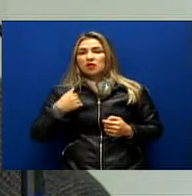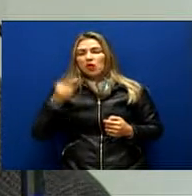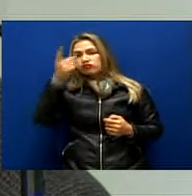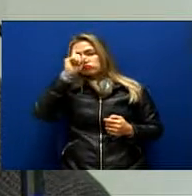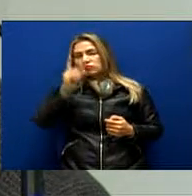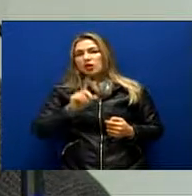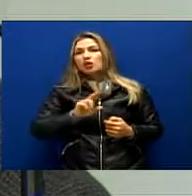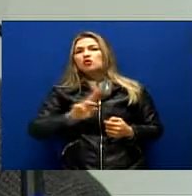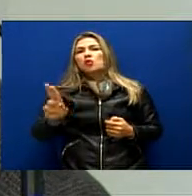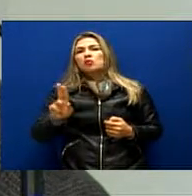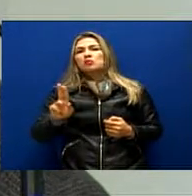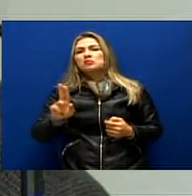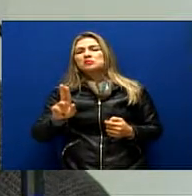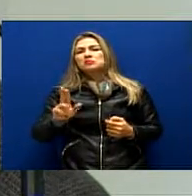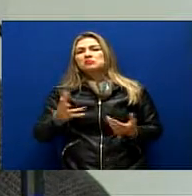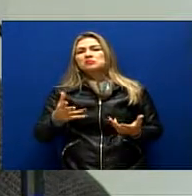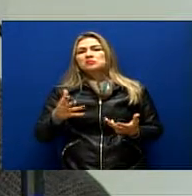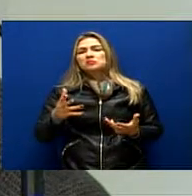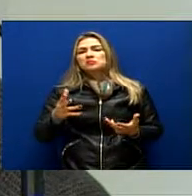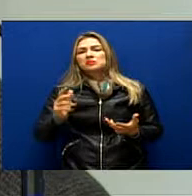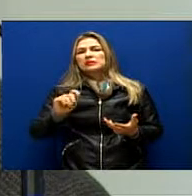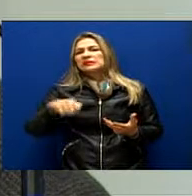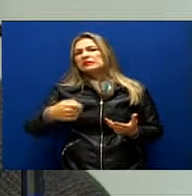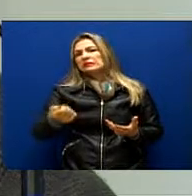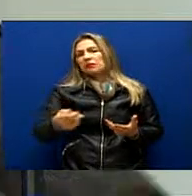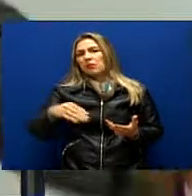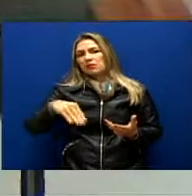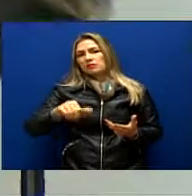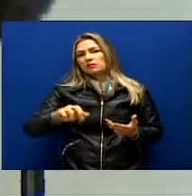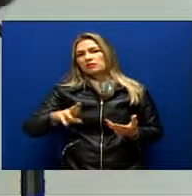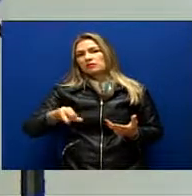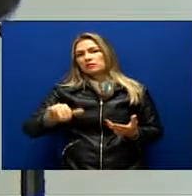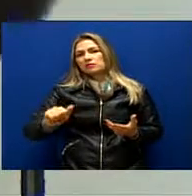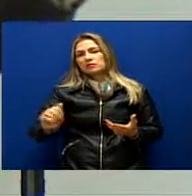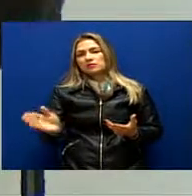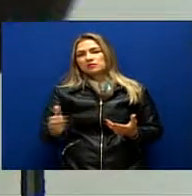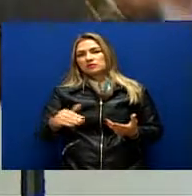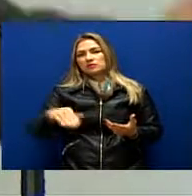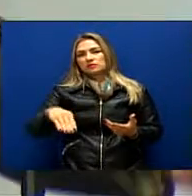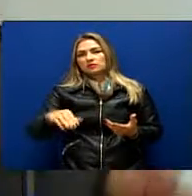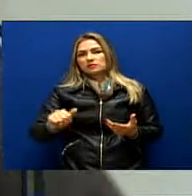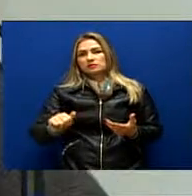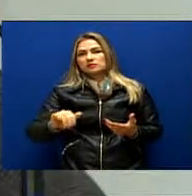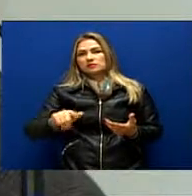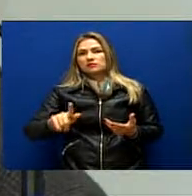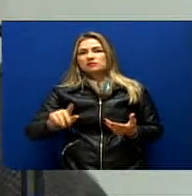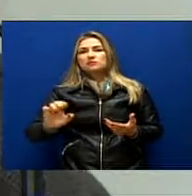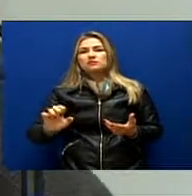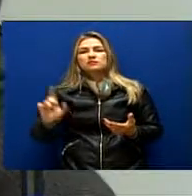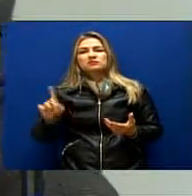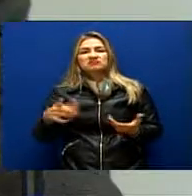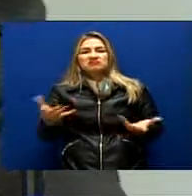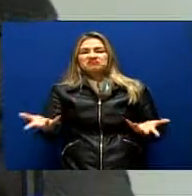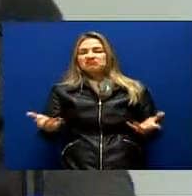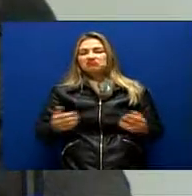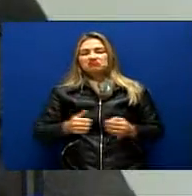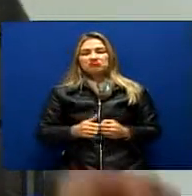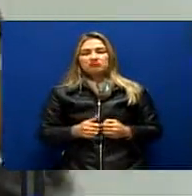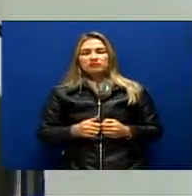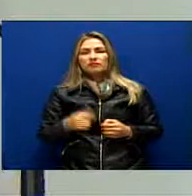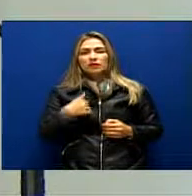Chamava-se Maria Bagé. Nunca soube o nome mesmo, mas ela se chamava assim, então foi como eu